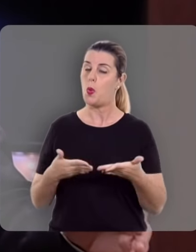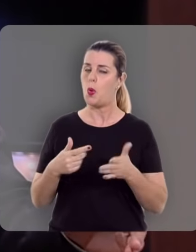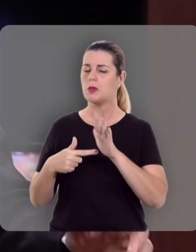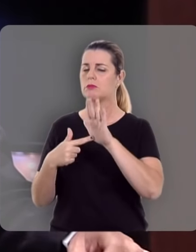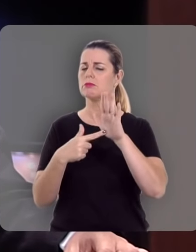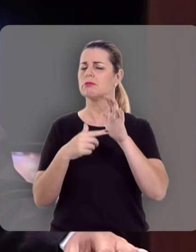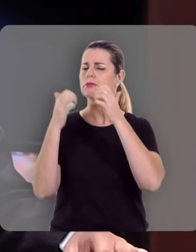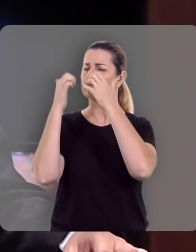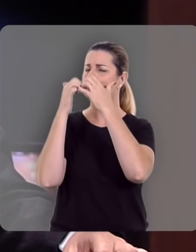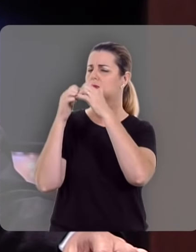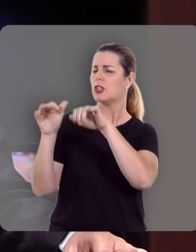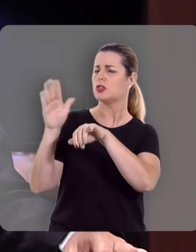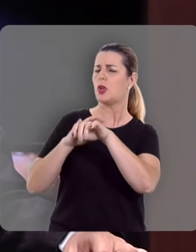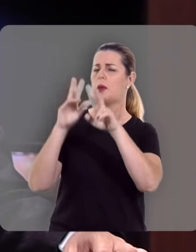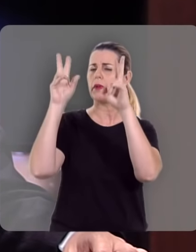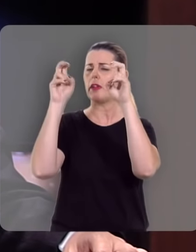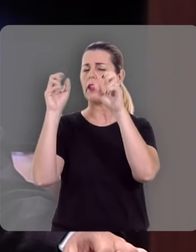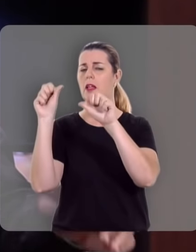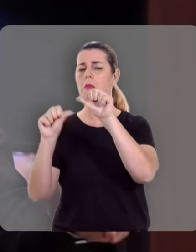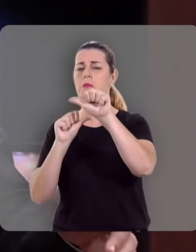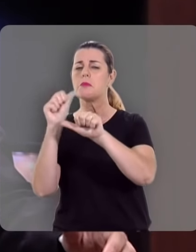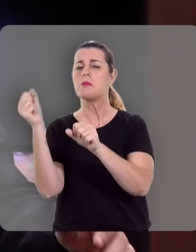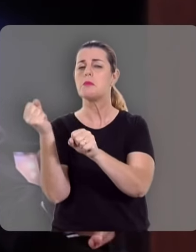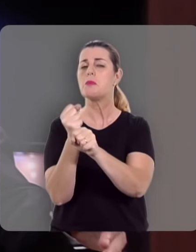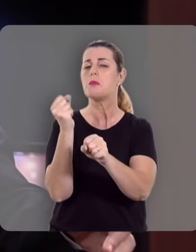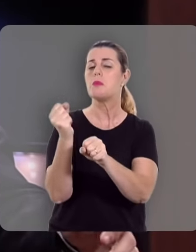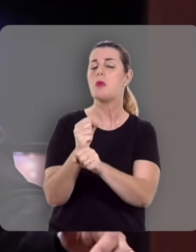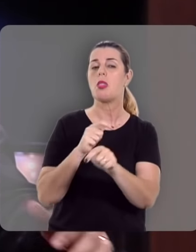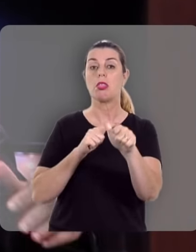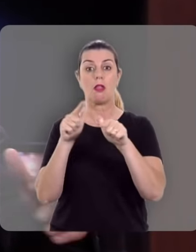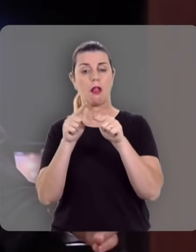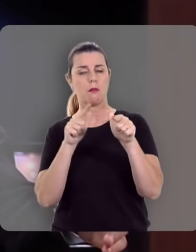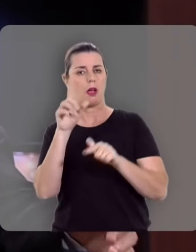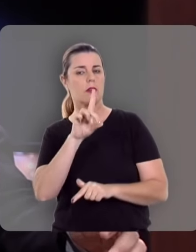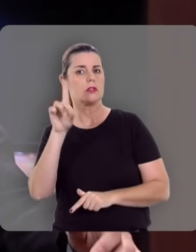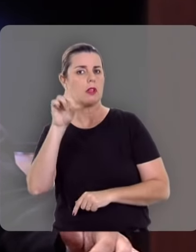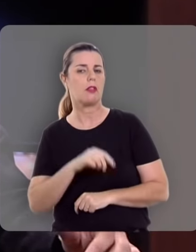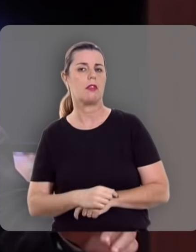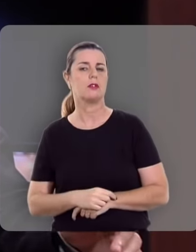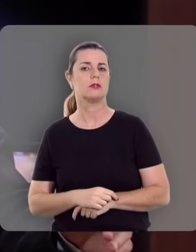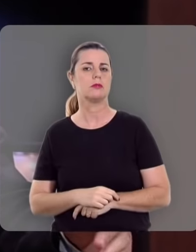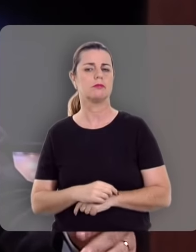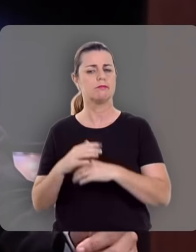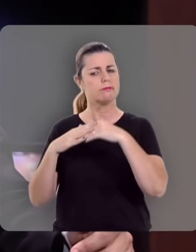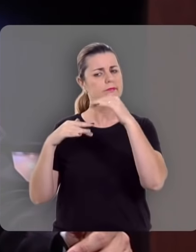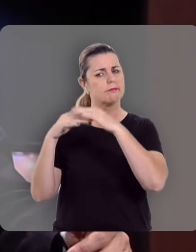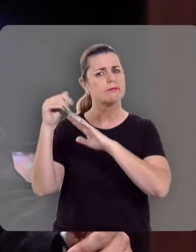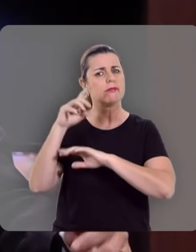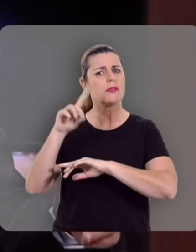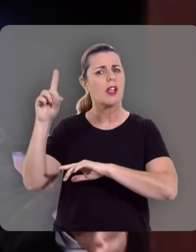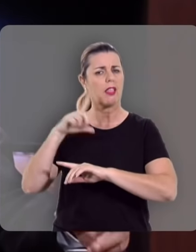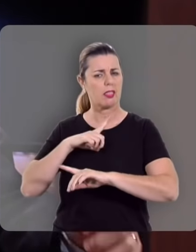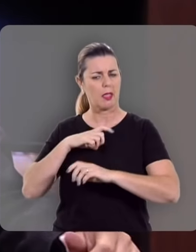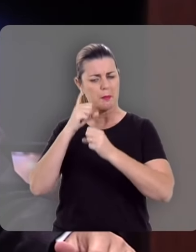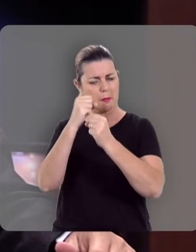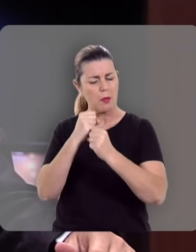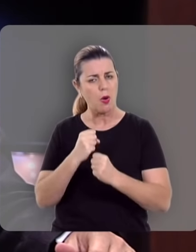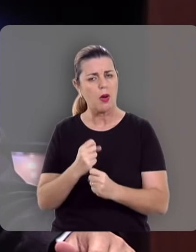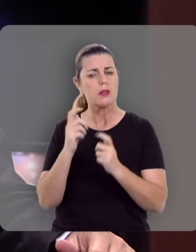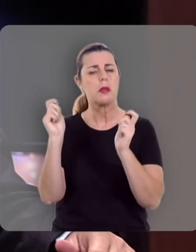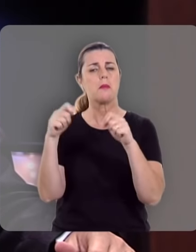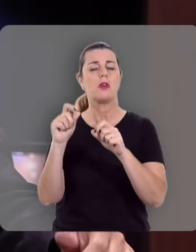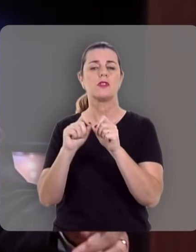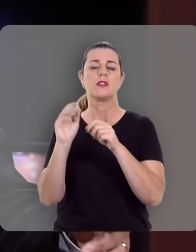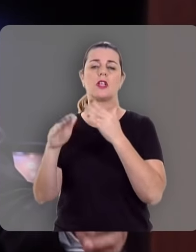temática restauração, obra de Deus. Nós cremos em um Deus que é poderoso e capaz de fazer novas todas as